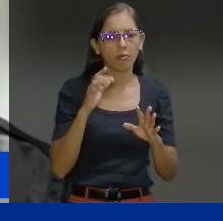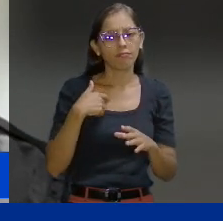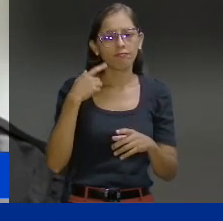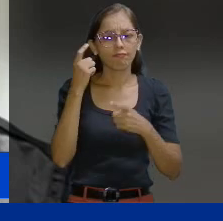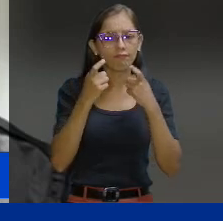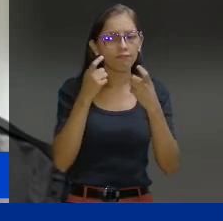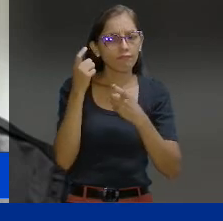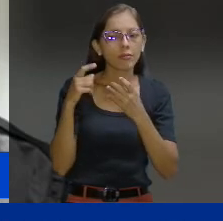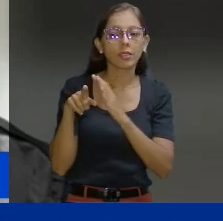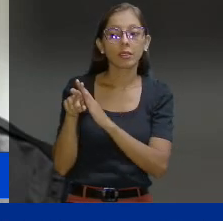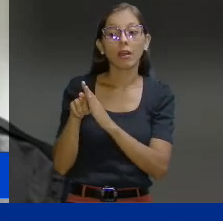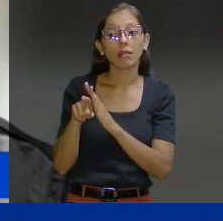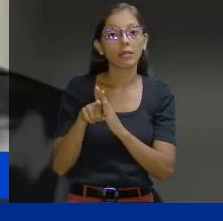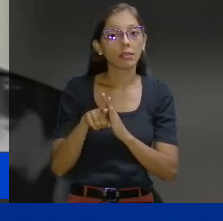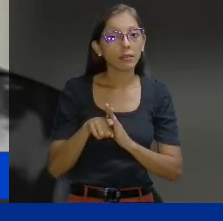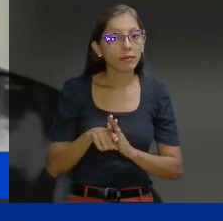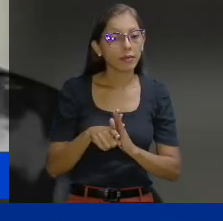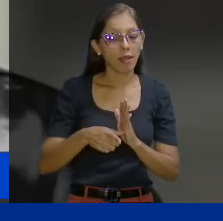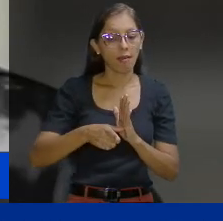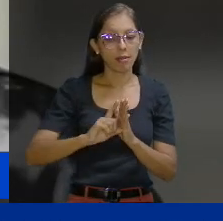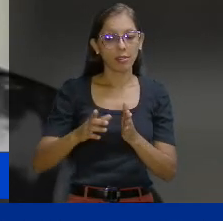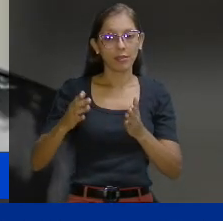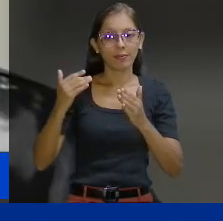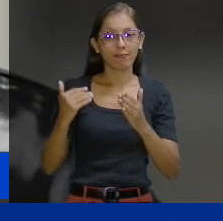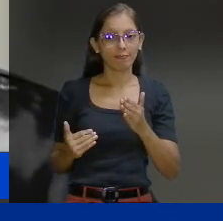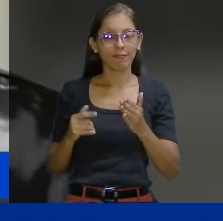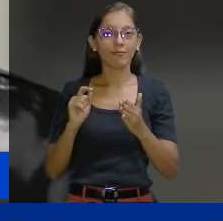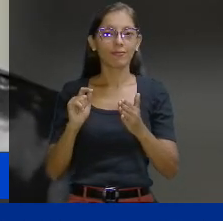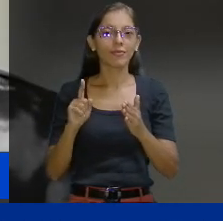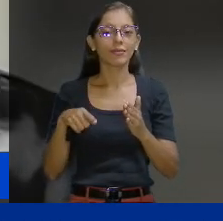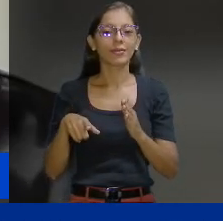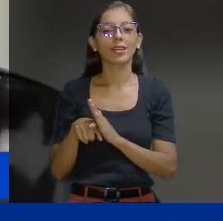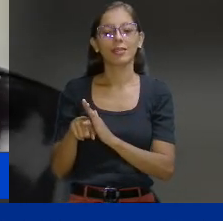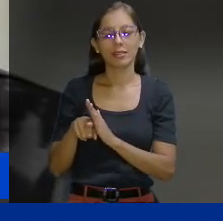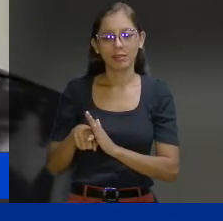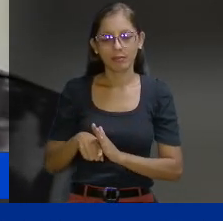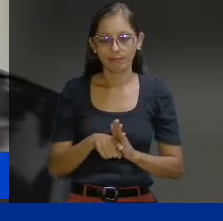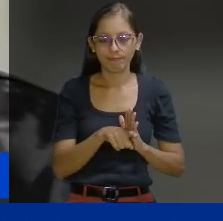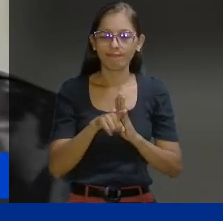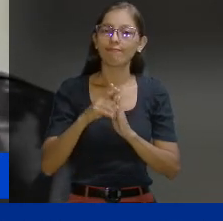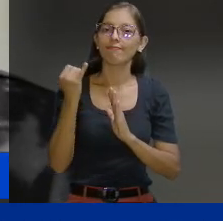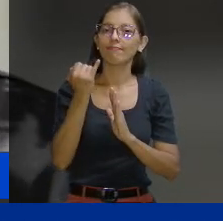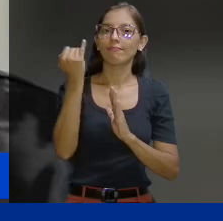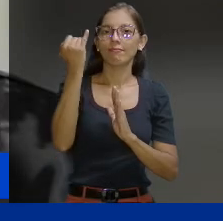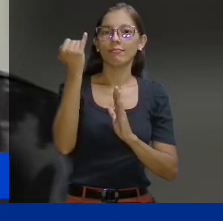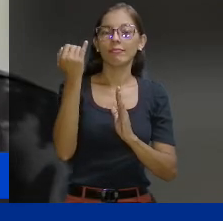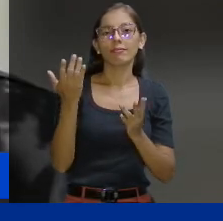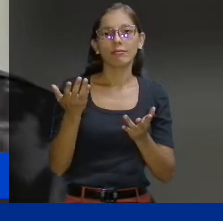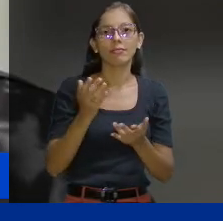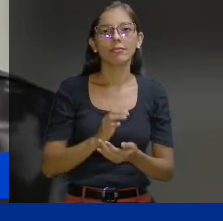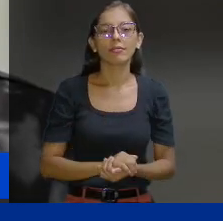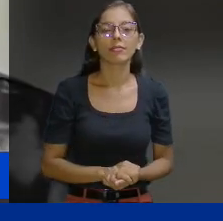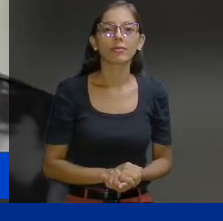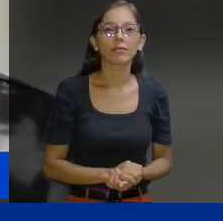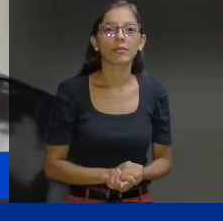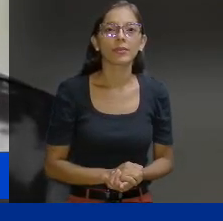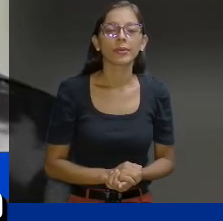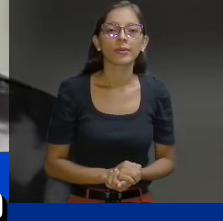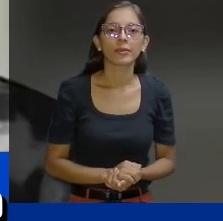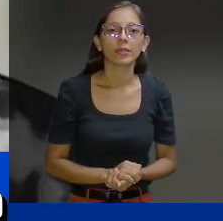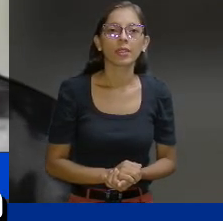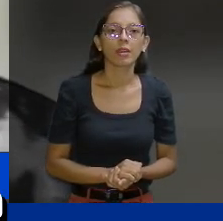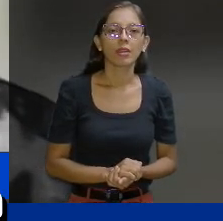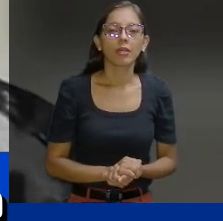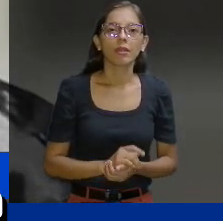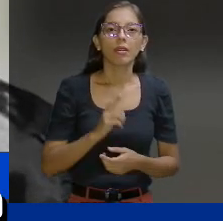chegar a essa conclusão? Aí é o seu livre convencimento fundamentado, mas desde que não haja omissão. Ele tem que enfrentar o tema.